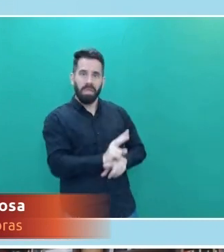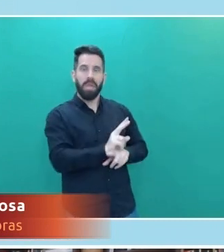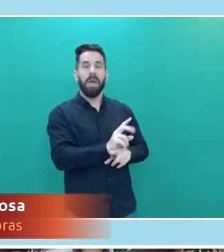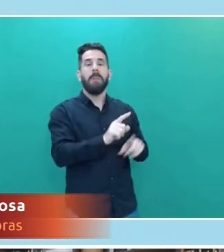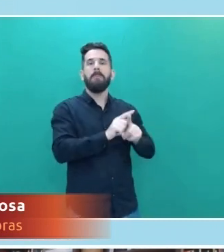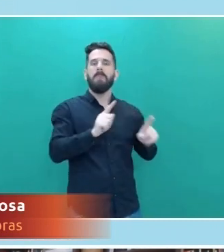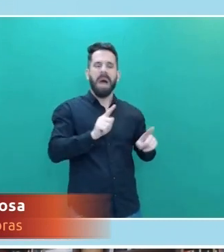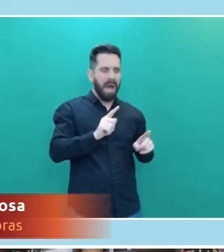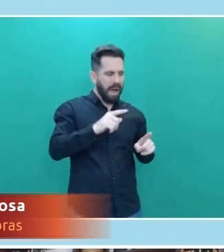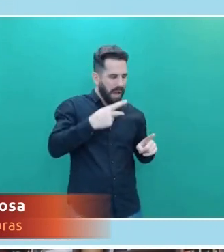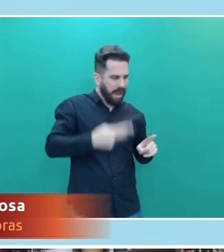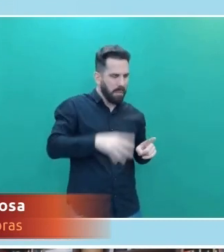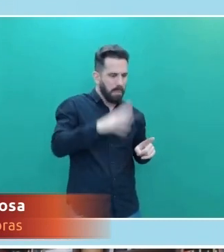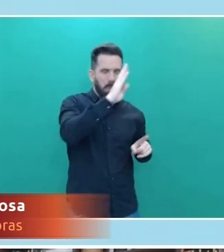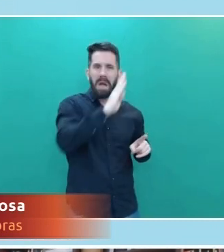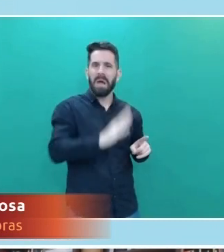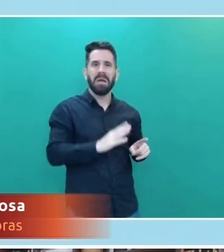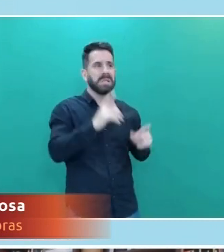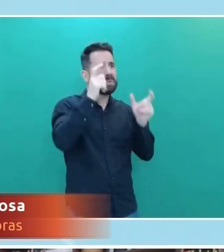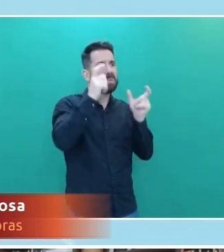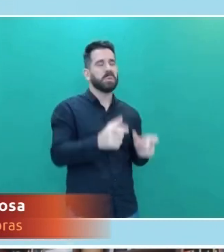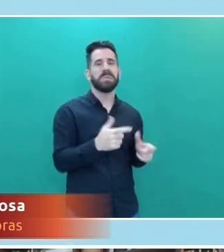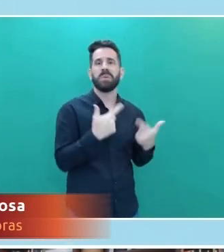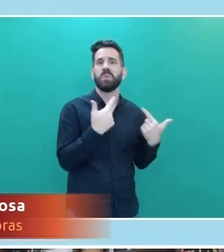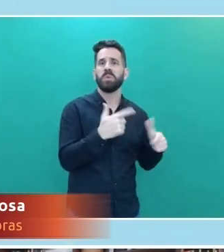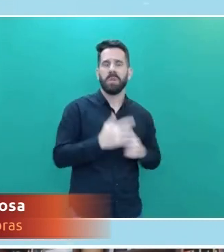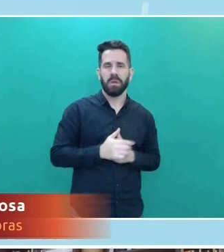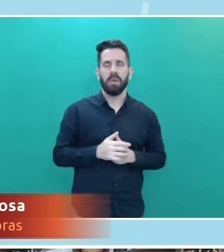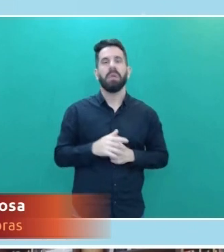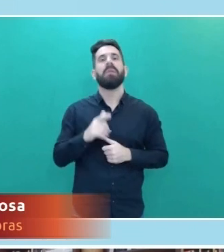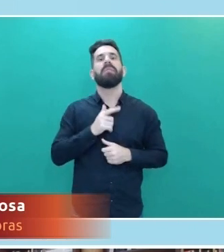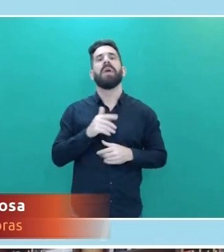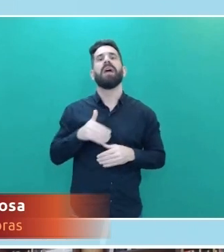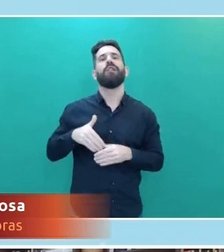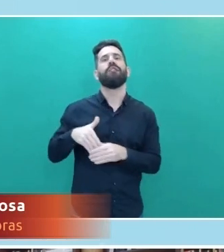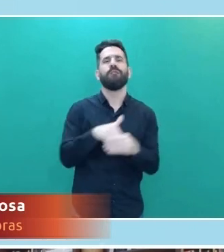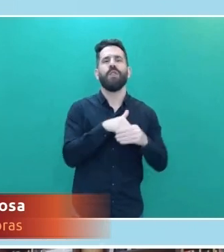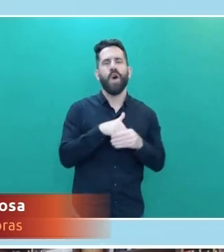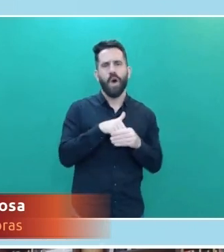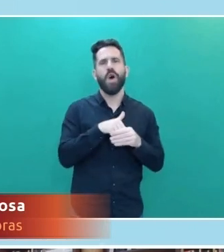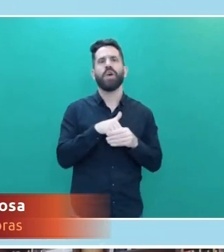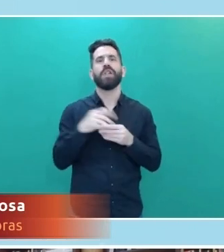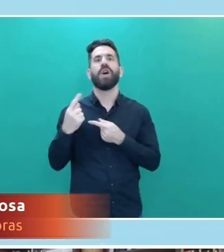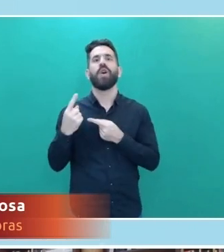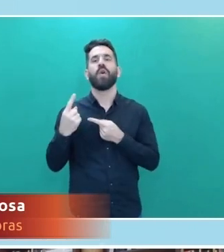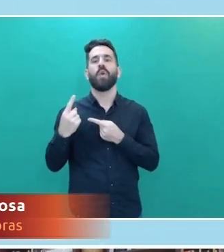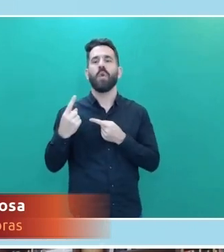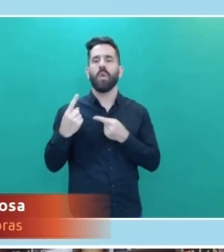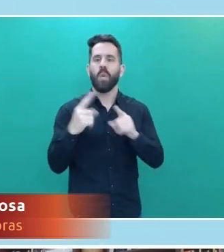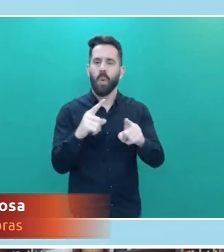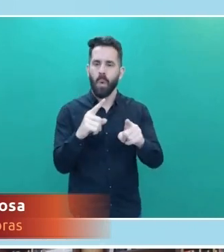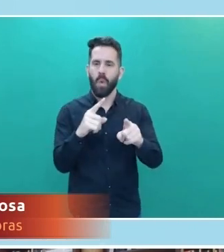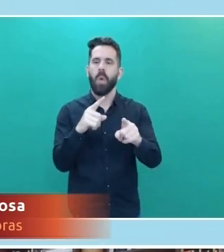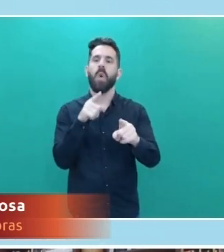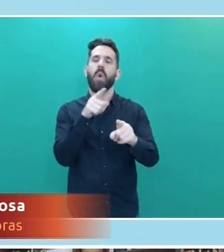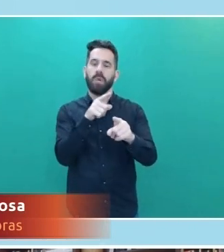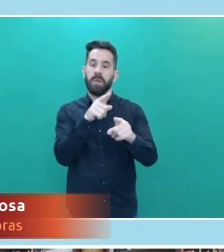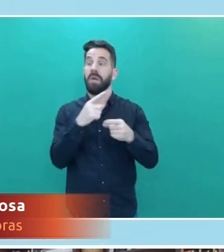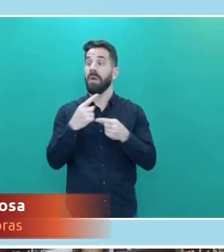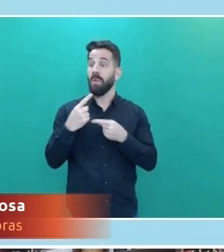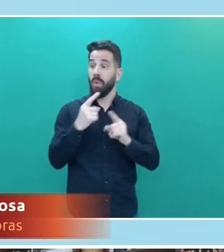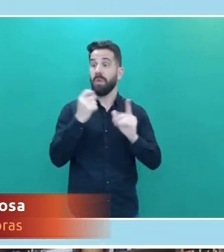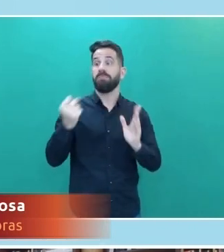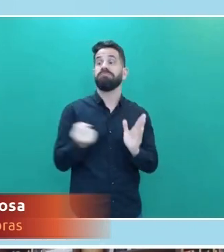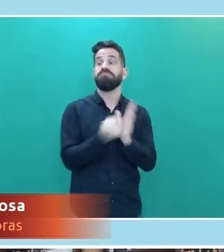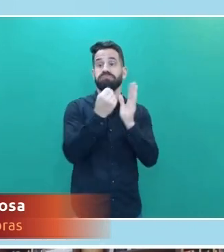o voto inicial do Brasil contrário à derrubada das patentes das vacinas do Covid, que foi uma